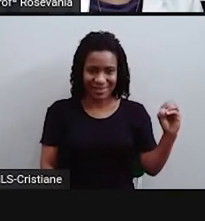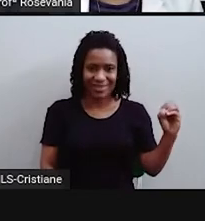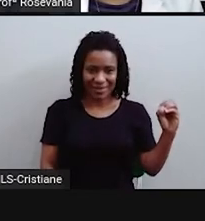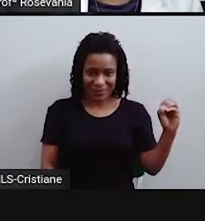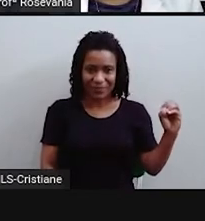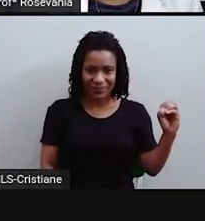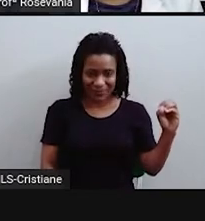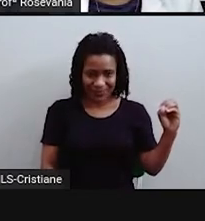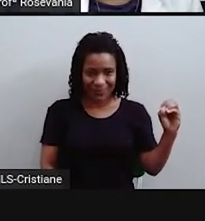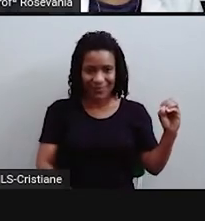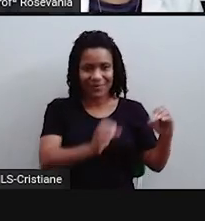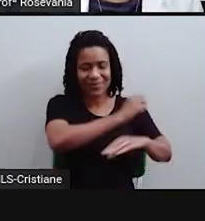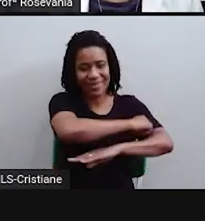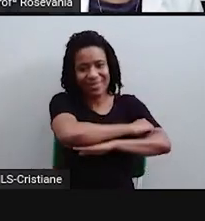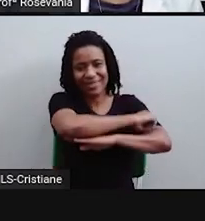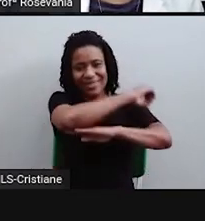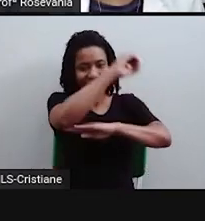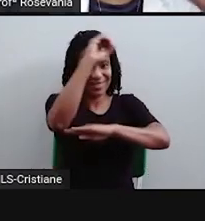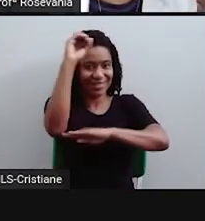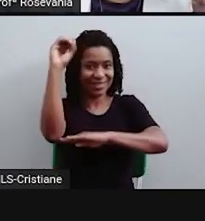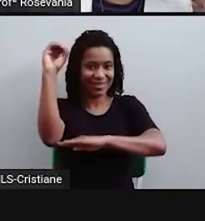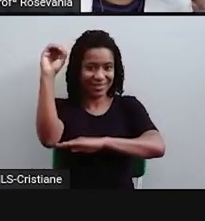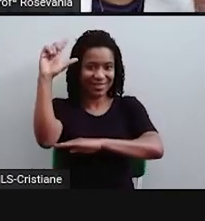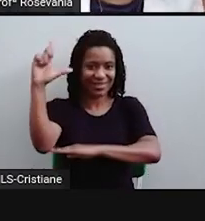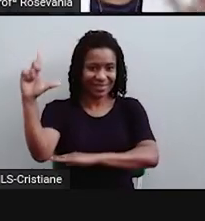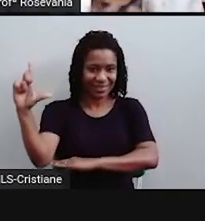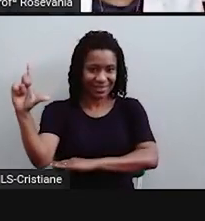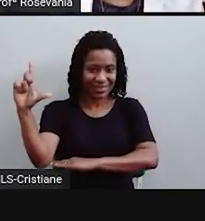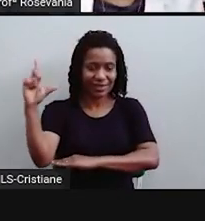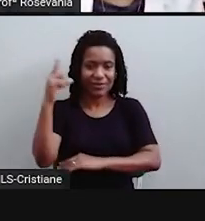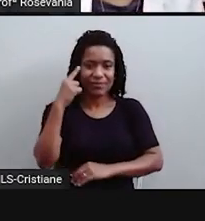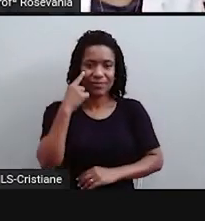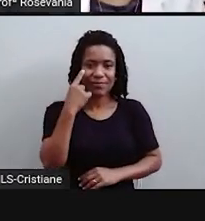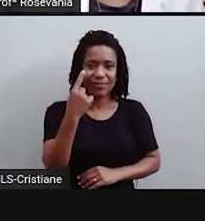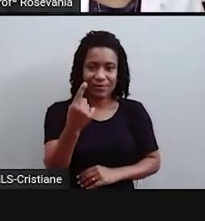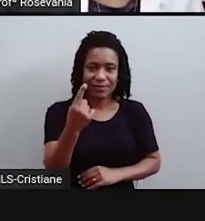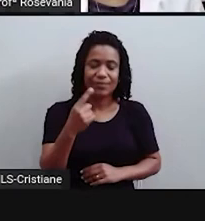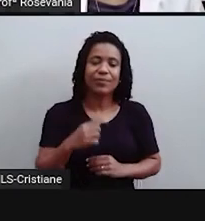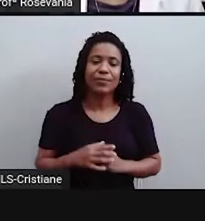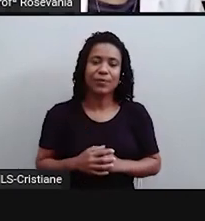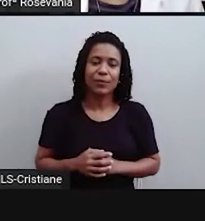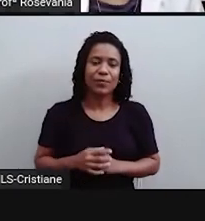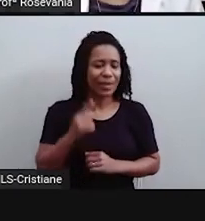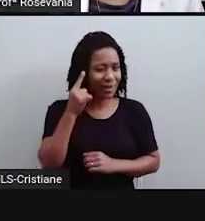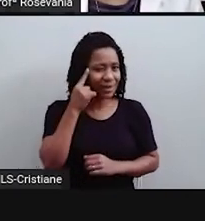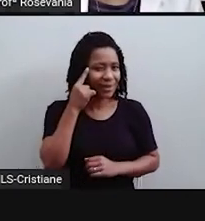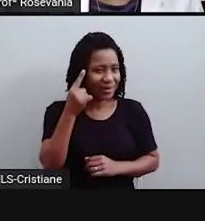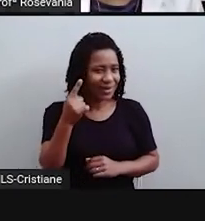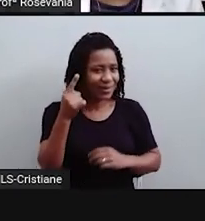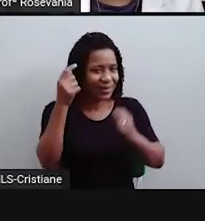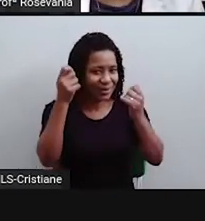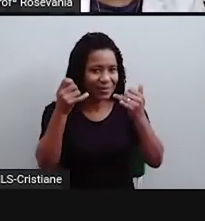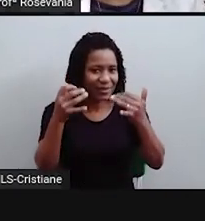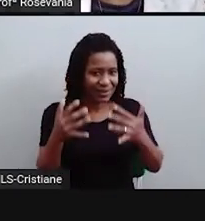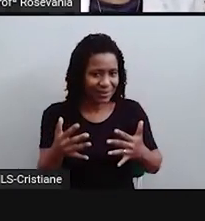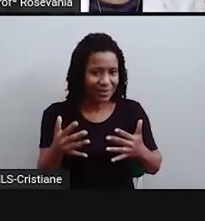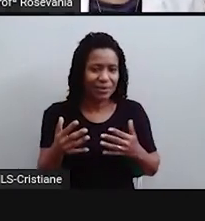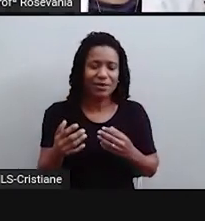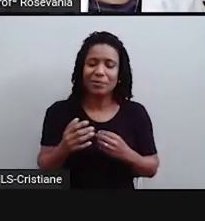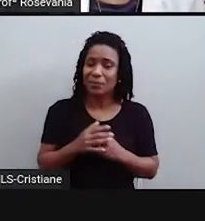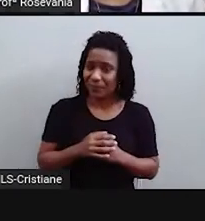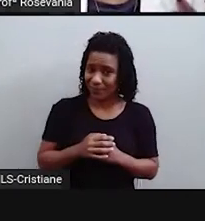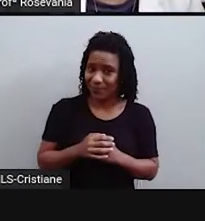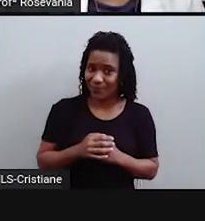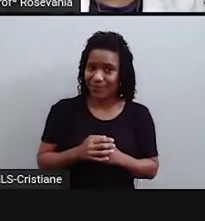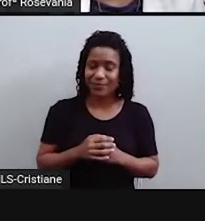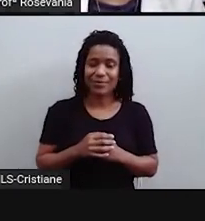é onde o sol se põe. Aí lembra que a Pro botou assim, entre aspas, né? Por que que a Pro fez isso? Porque